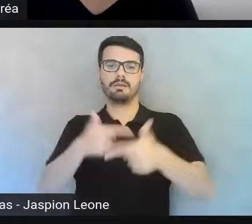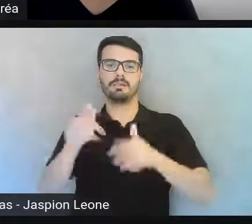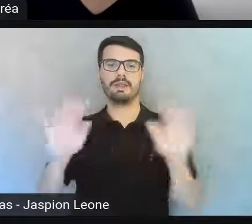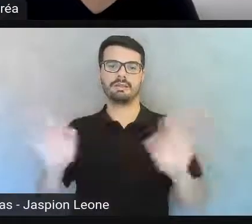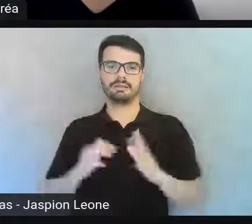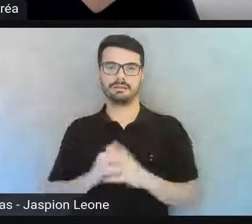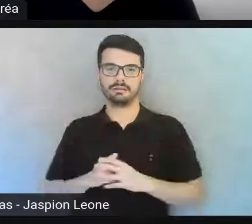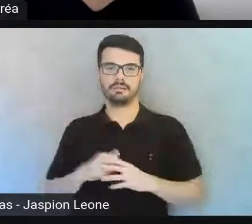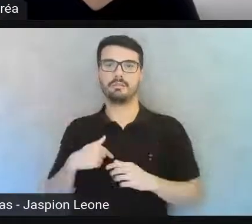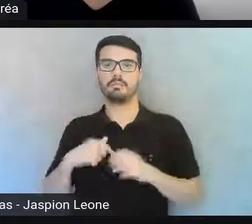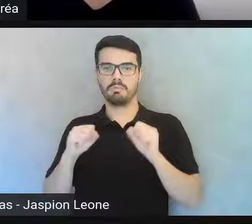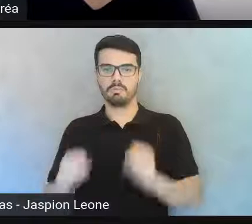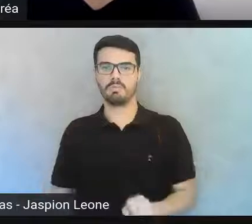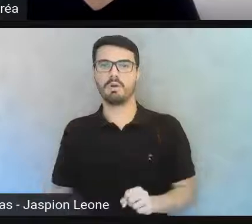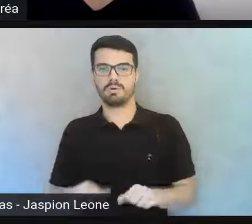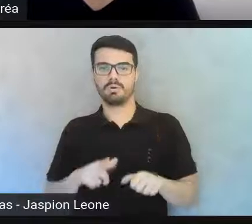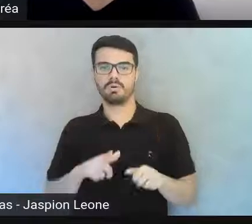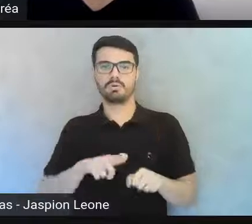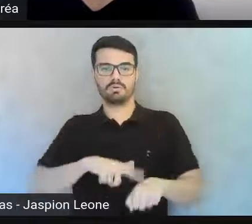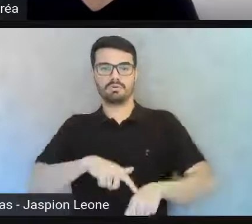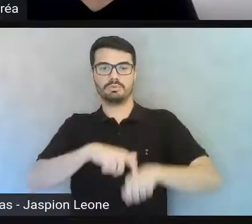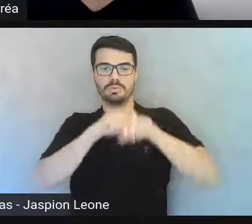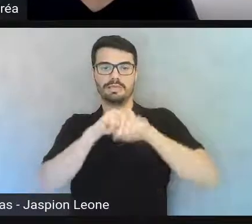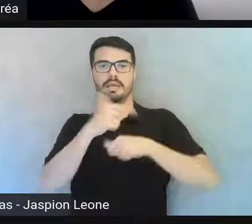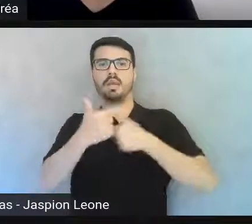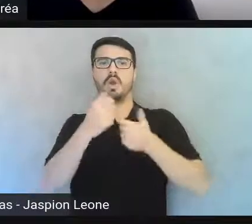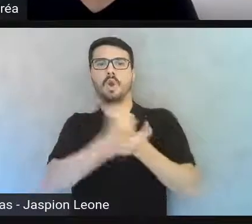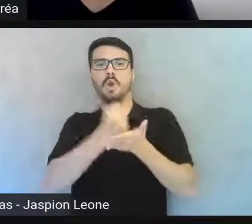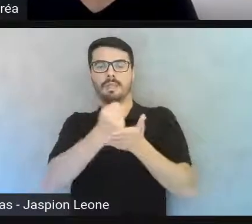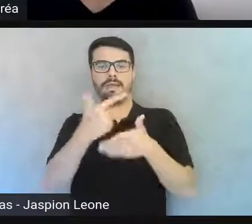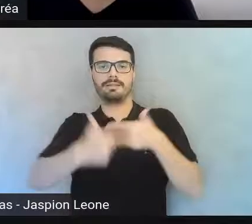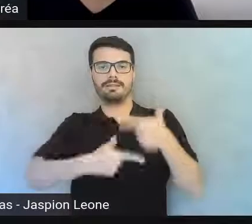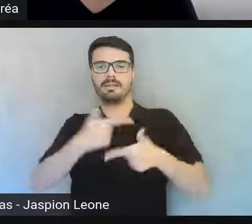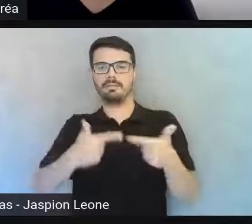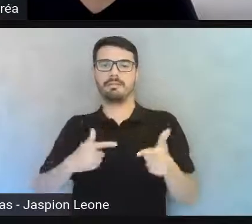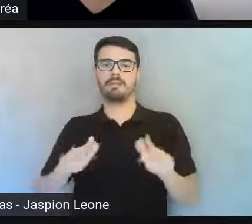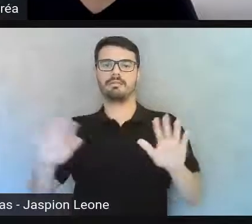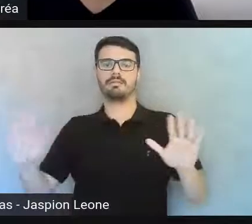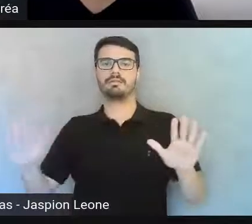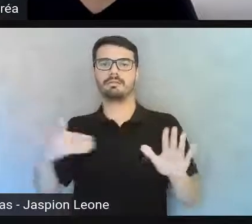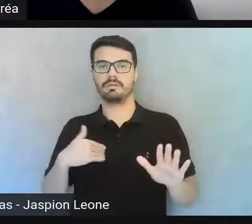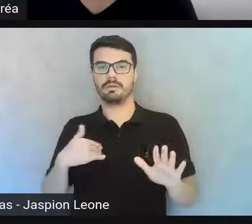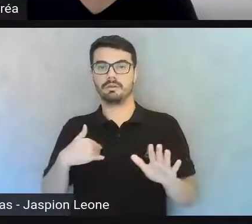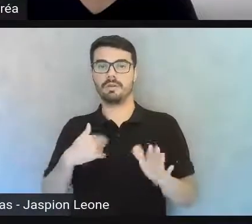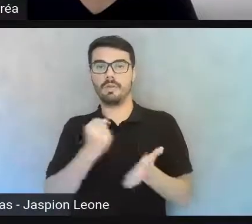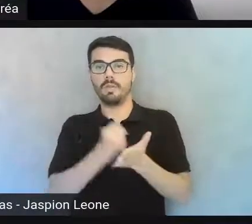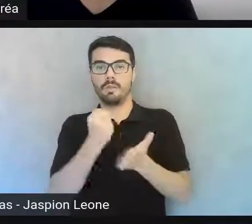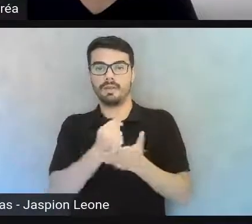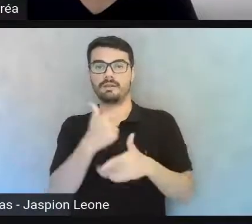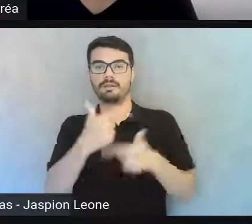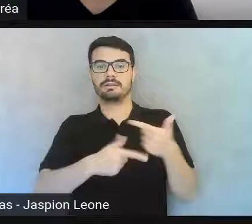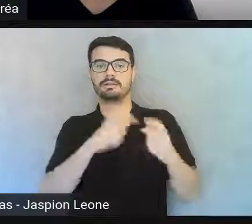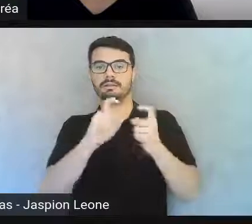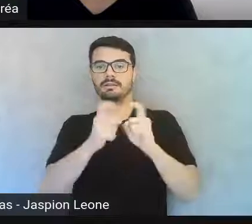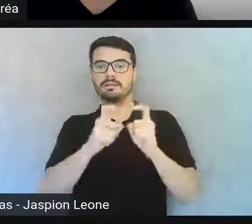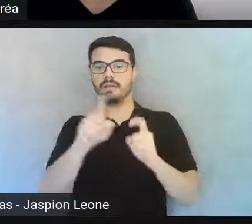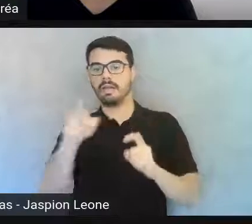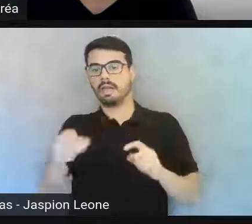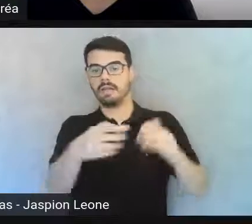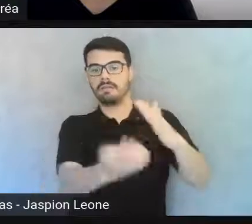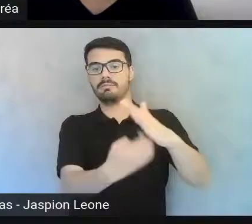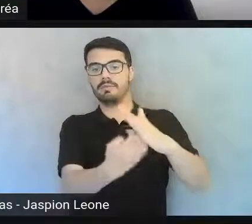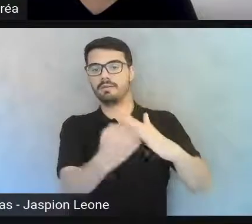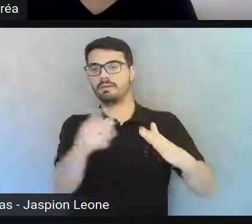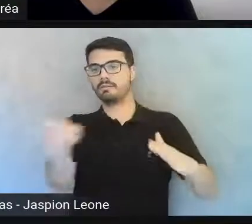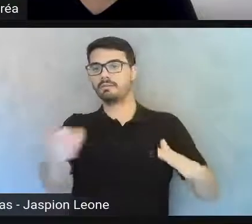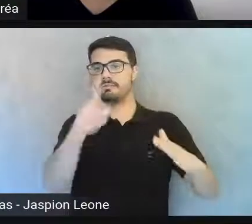posso suspender o contrato de trabalho e ela, o contrato de trabalho, não, suspender o contrato administrativo e ela, a empresa, mandar os